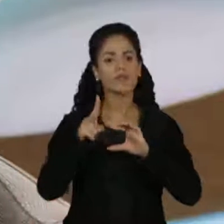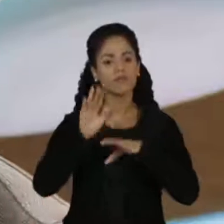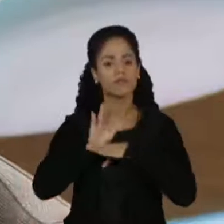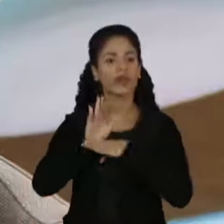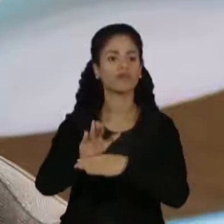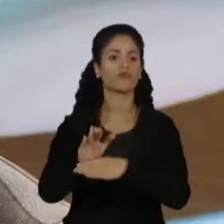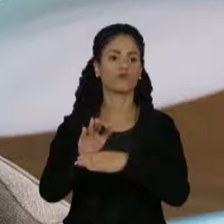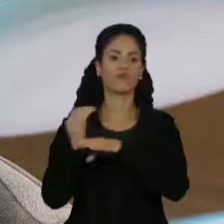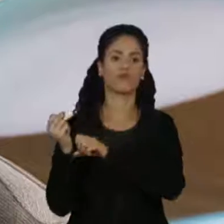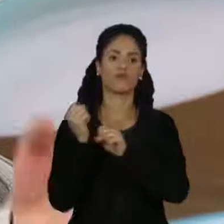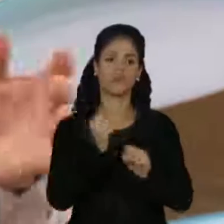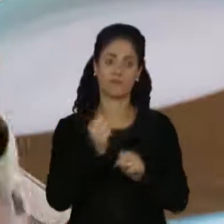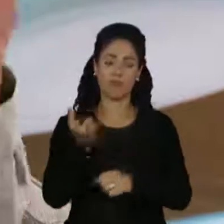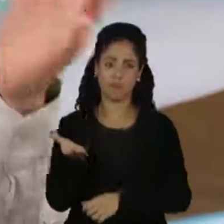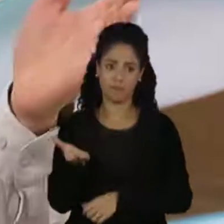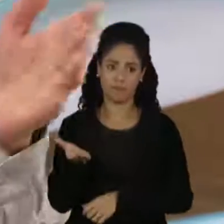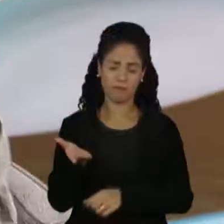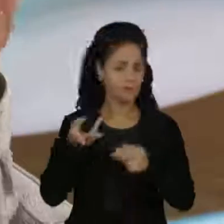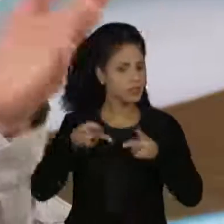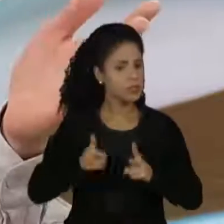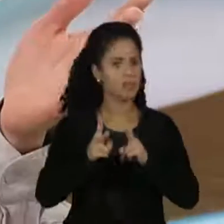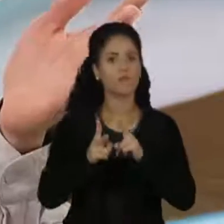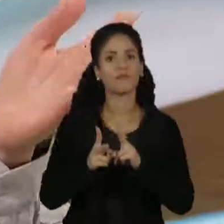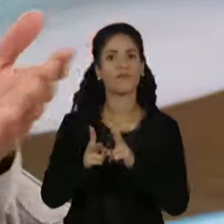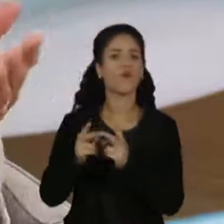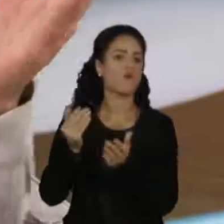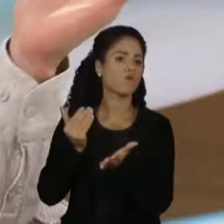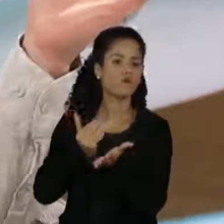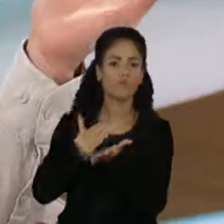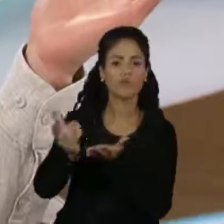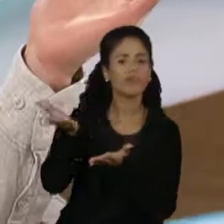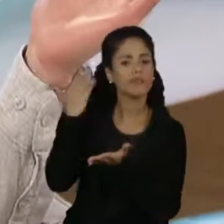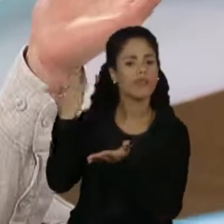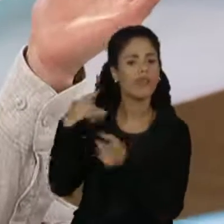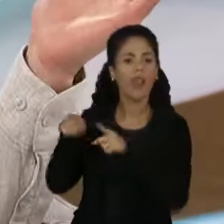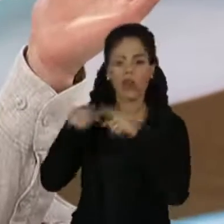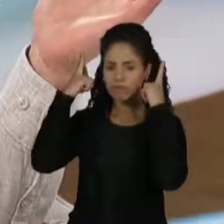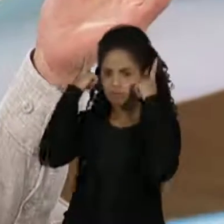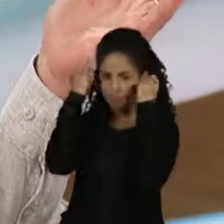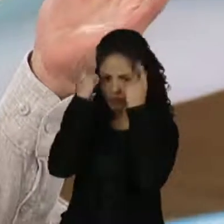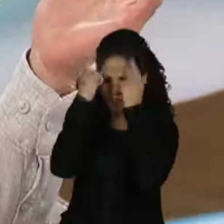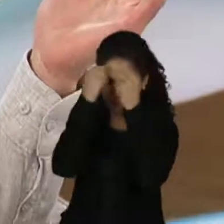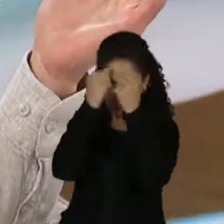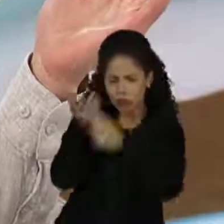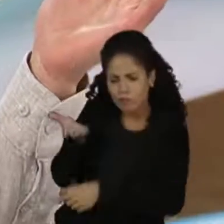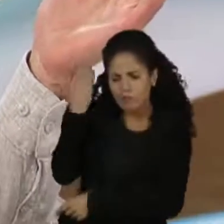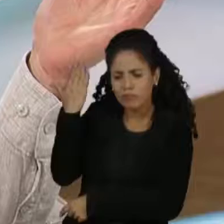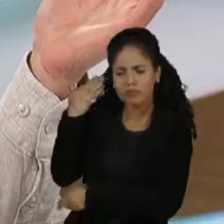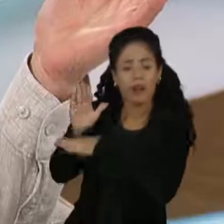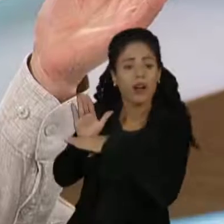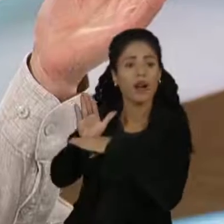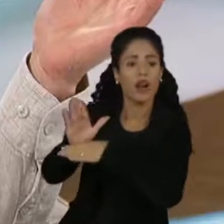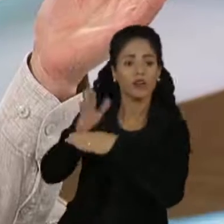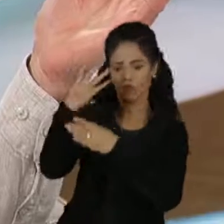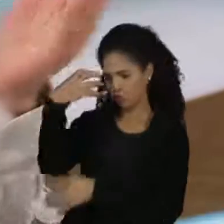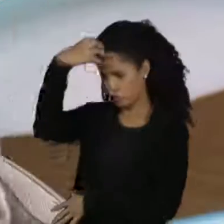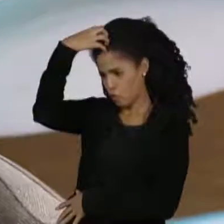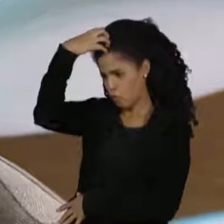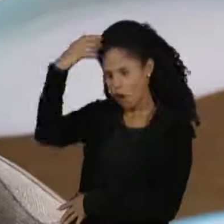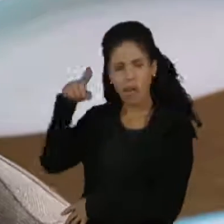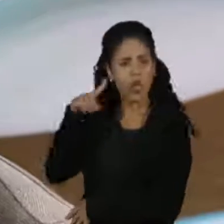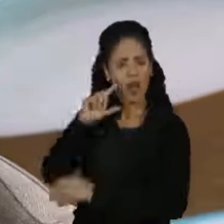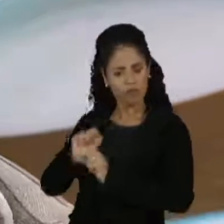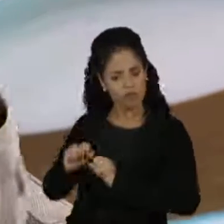o poder, né? Começando com Arquimedes, na Grécia Antiga, ele ajudou o rei de Siracusa